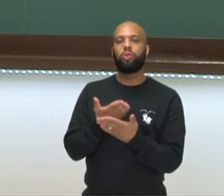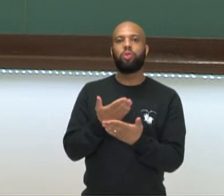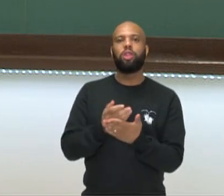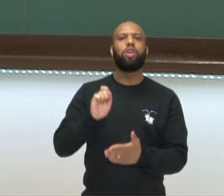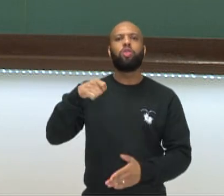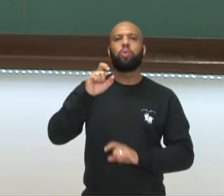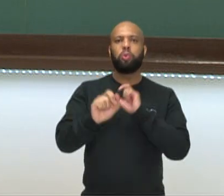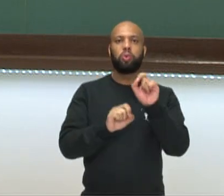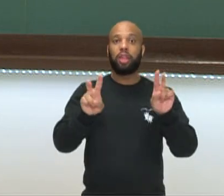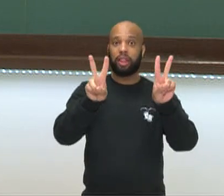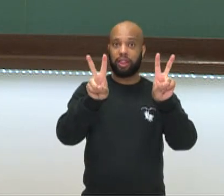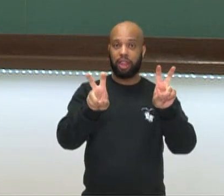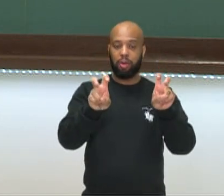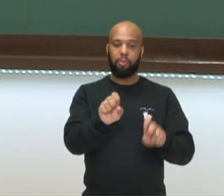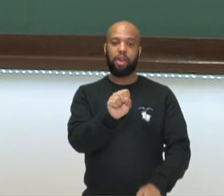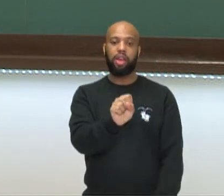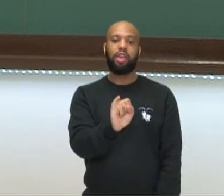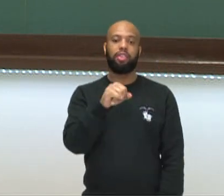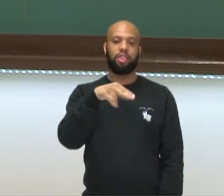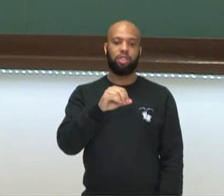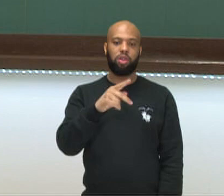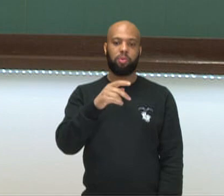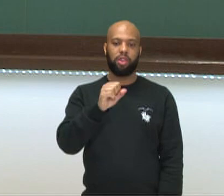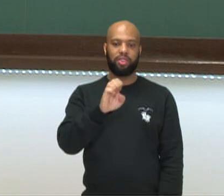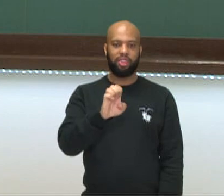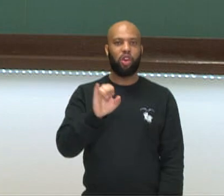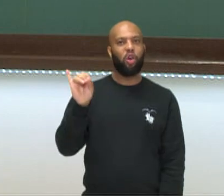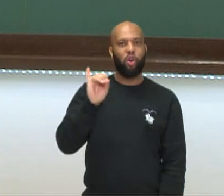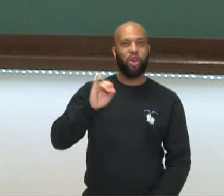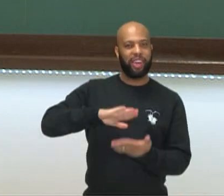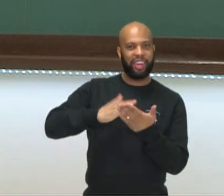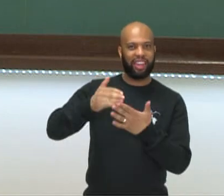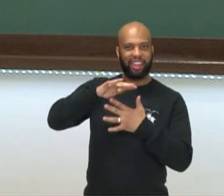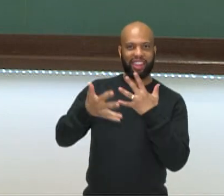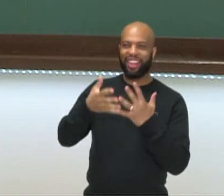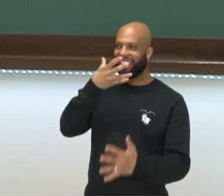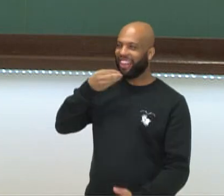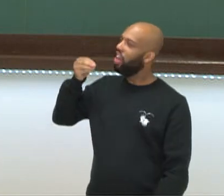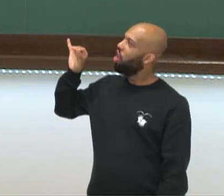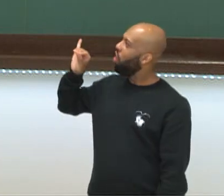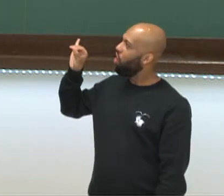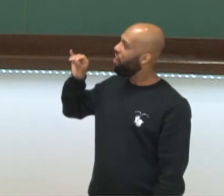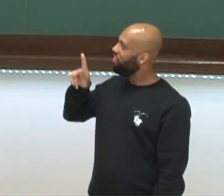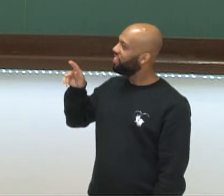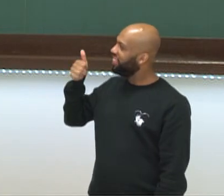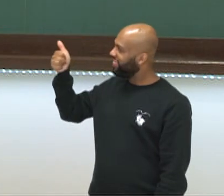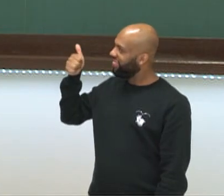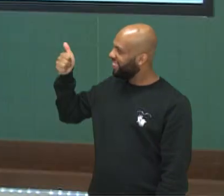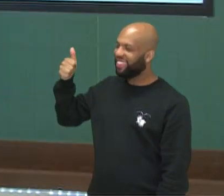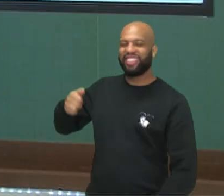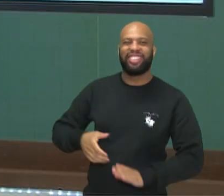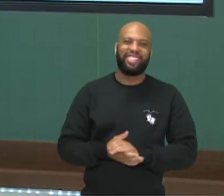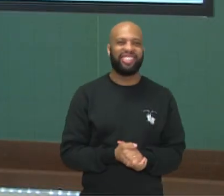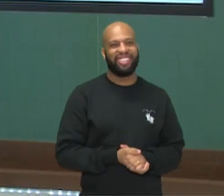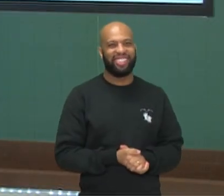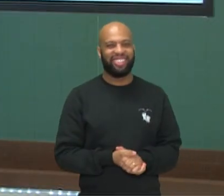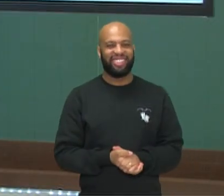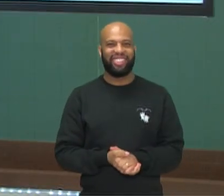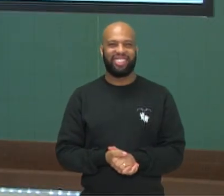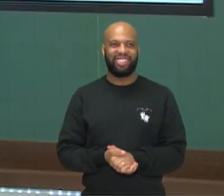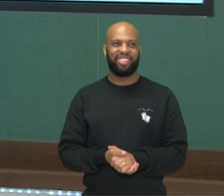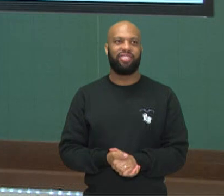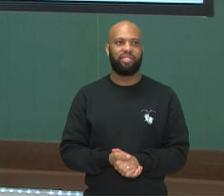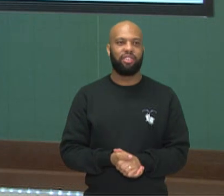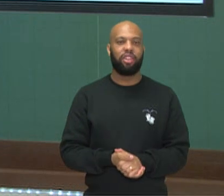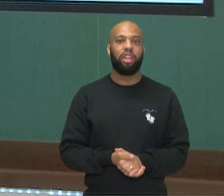sobre a sinopse. Mas antes, vamos cumprimentar nosso colega Natan. Tudo bem, Natan? Vamos lá?